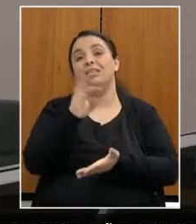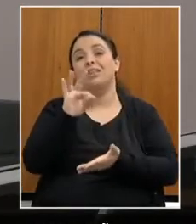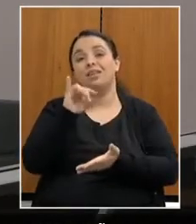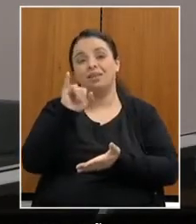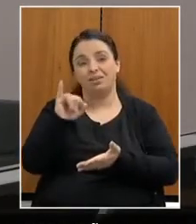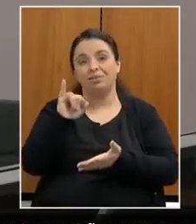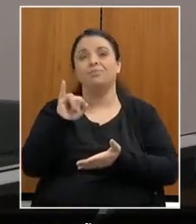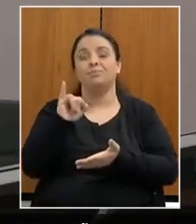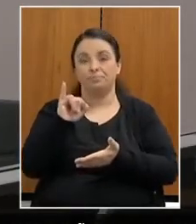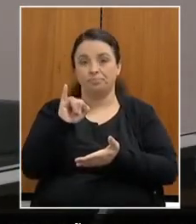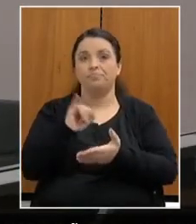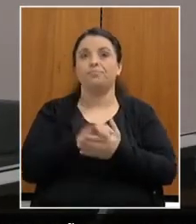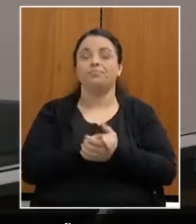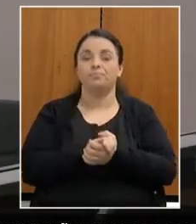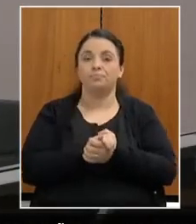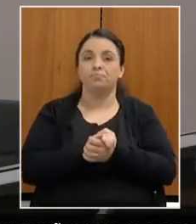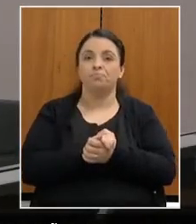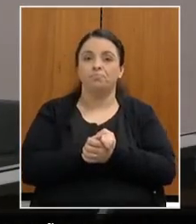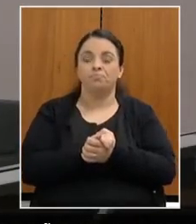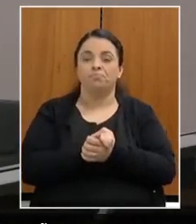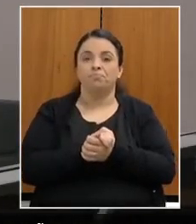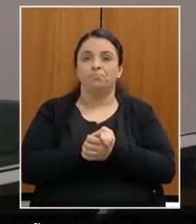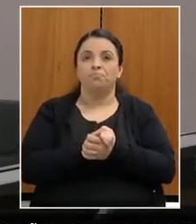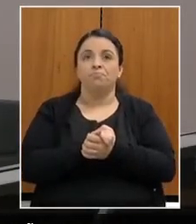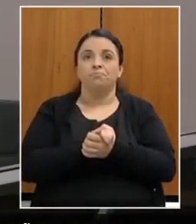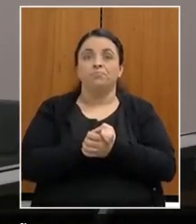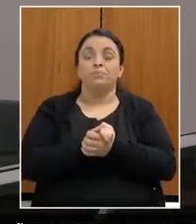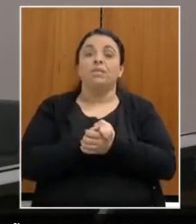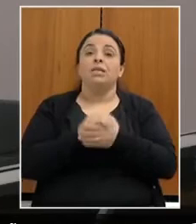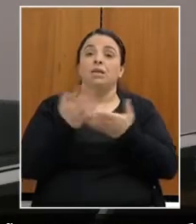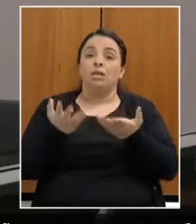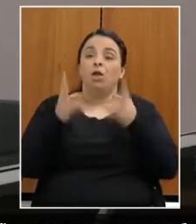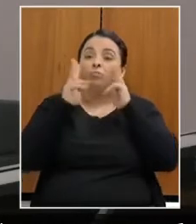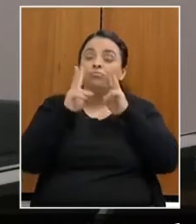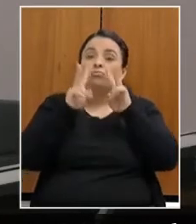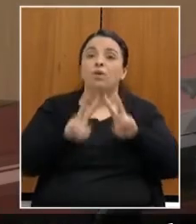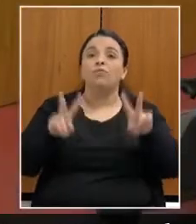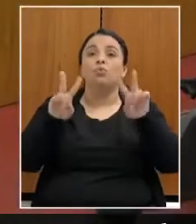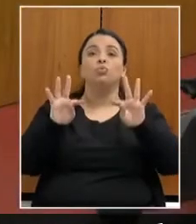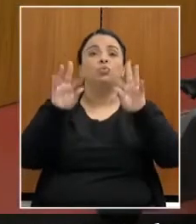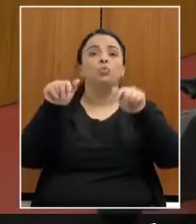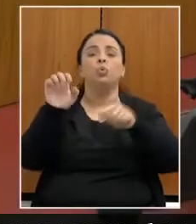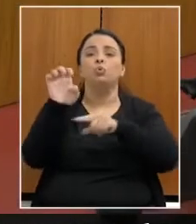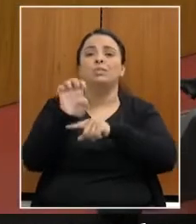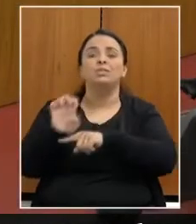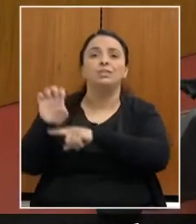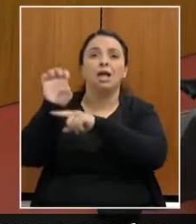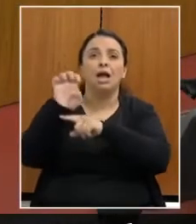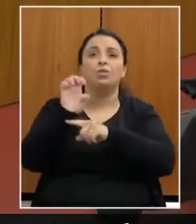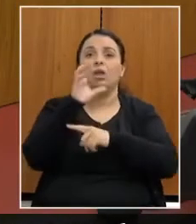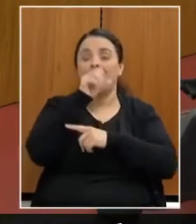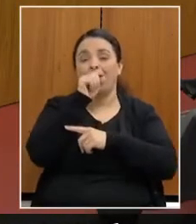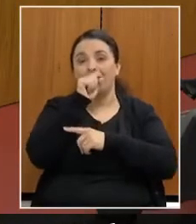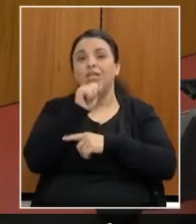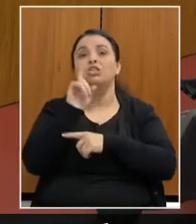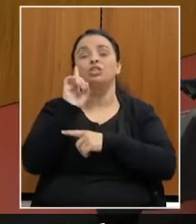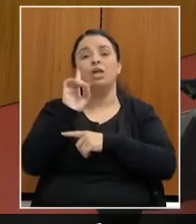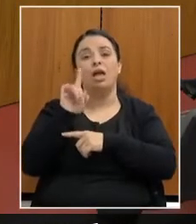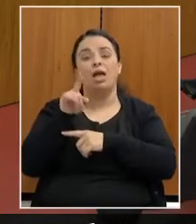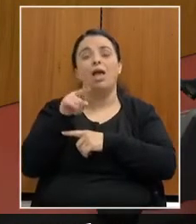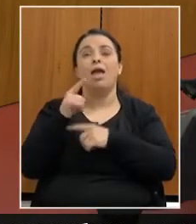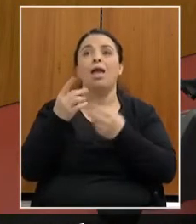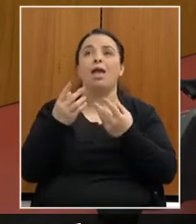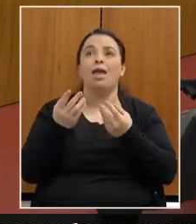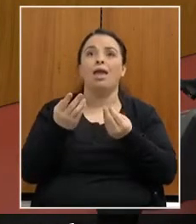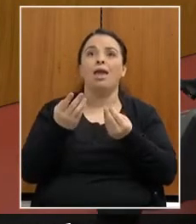Um olhar de todo o Estado. Em superior à esquerda, em laranja, a incidência, mostrando que estamos no momento